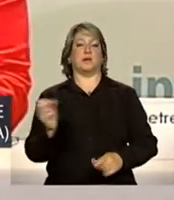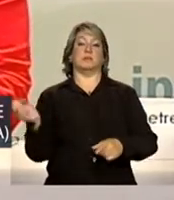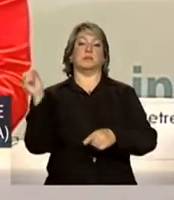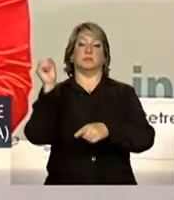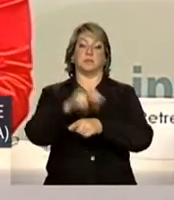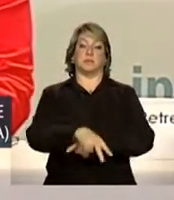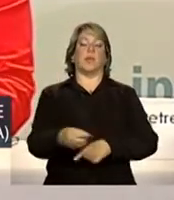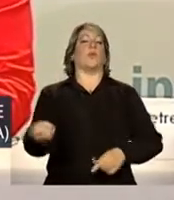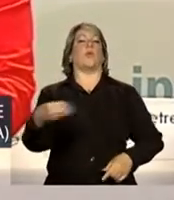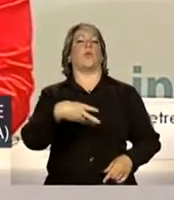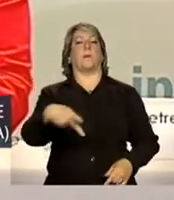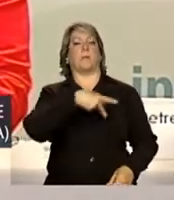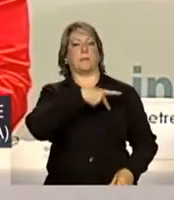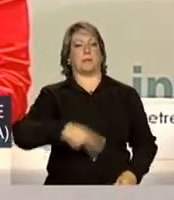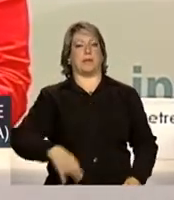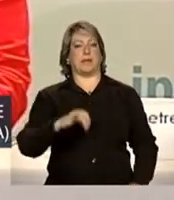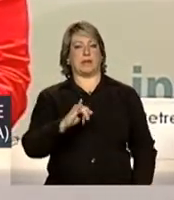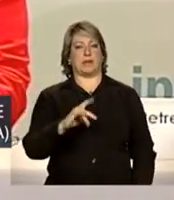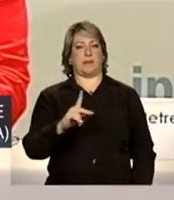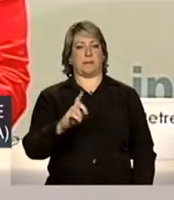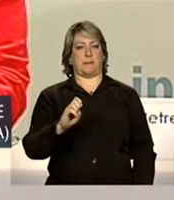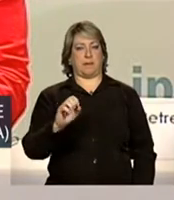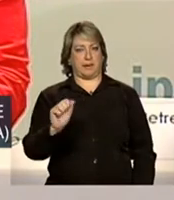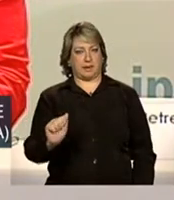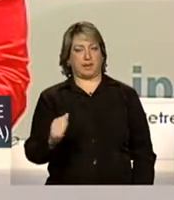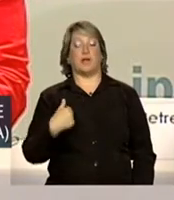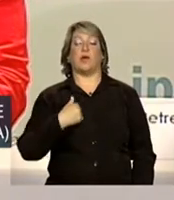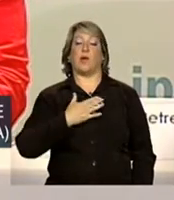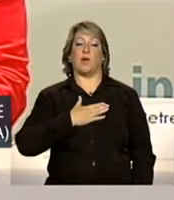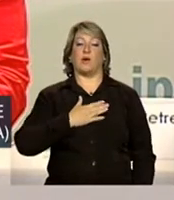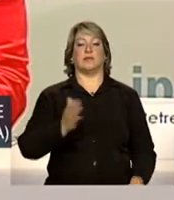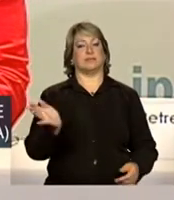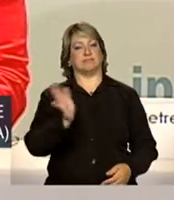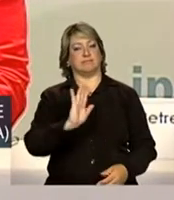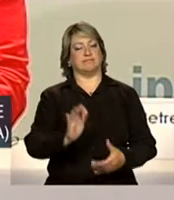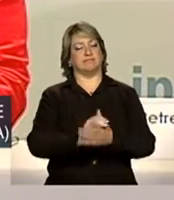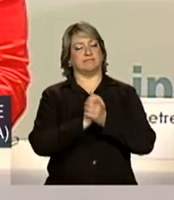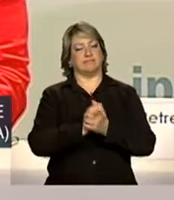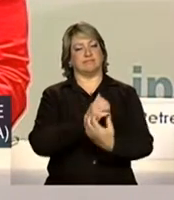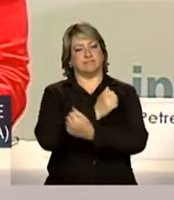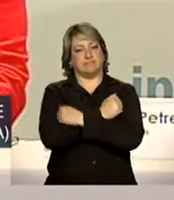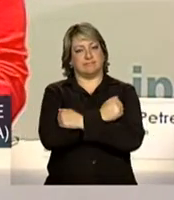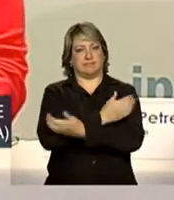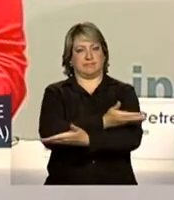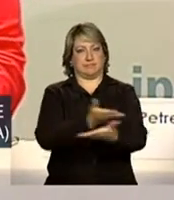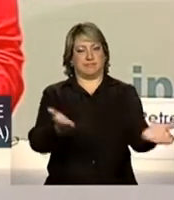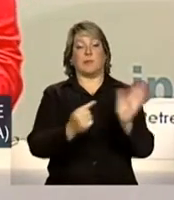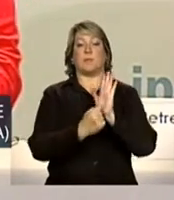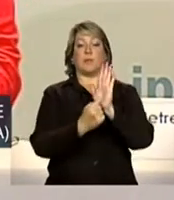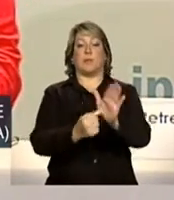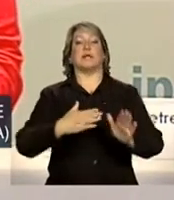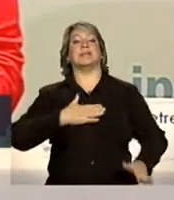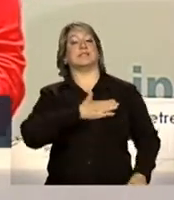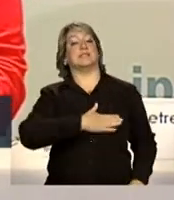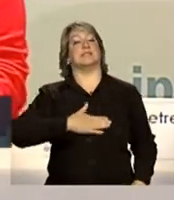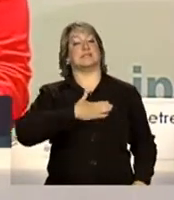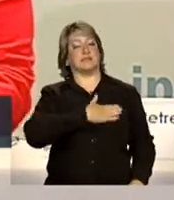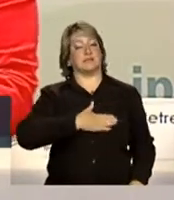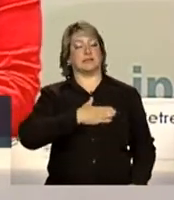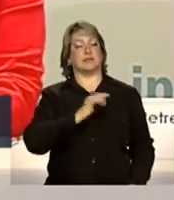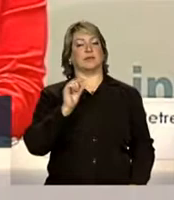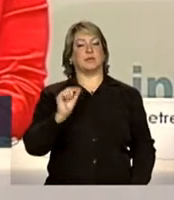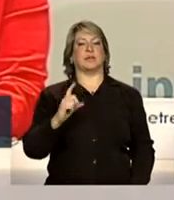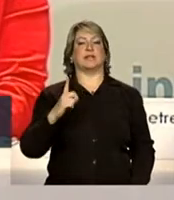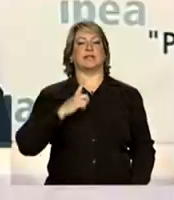empossado um novo presidente do IPEA, gostaria de me despedir, expressando a satisfação